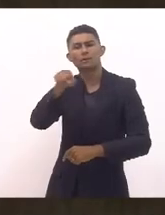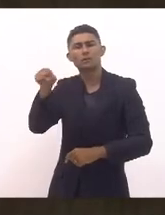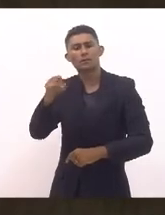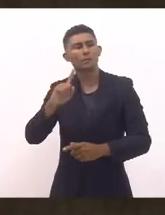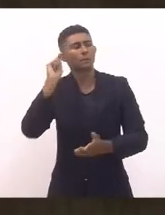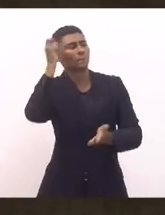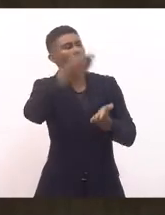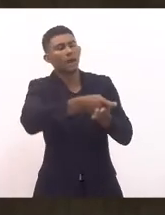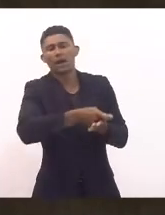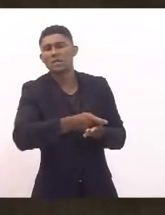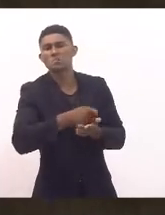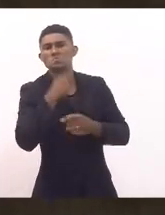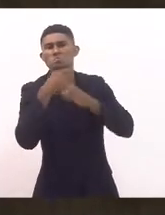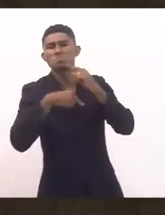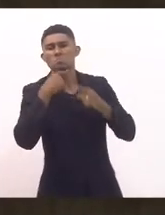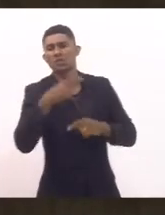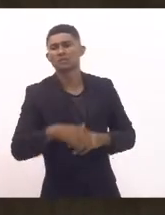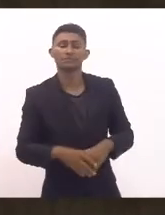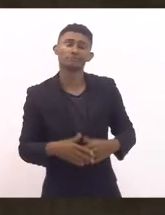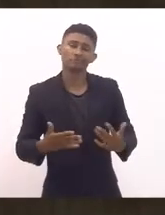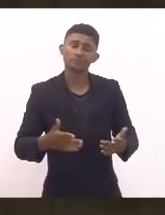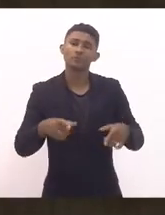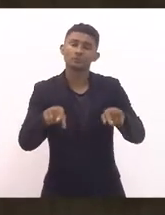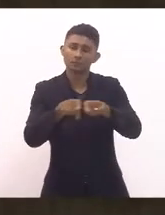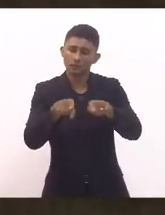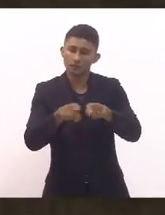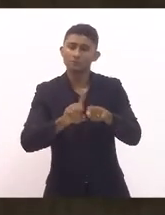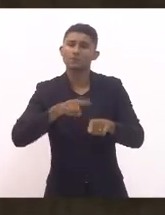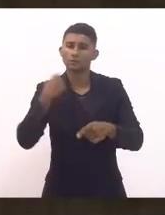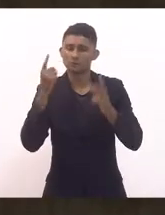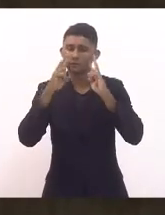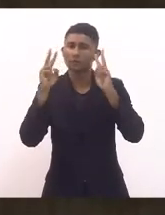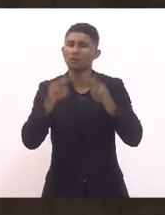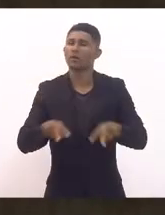um possível resgate, é também o nosso olhar